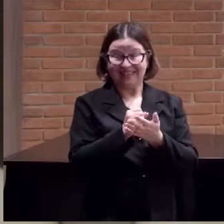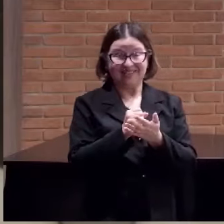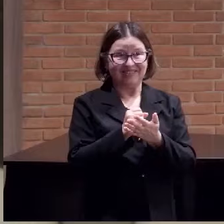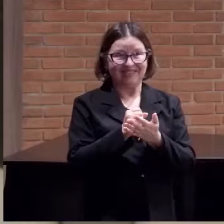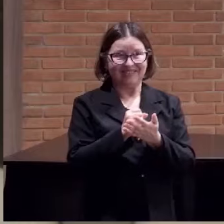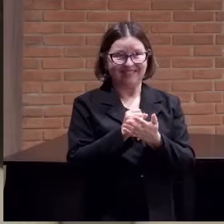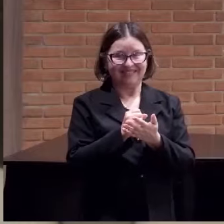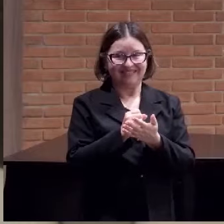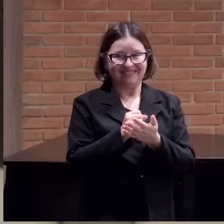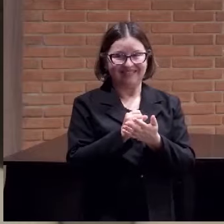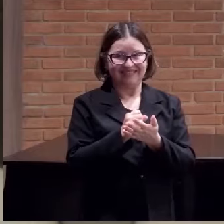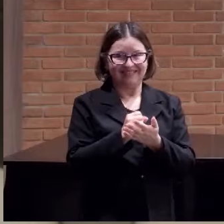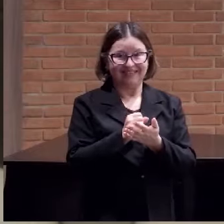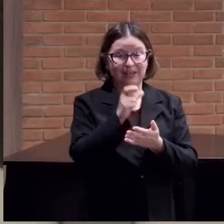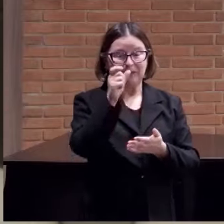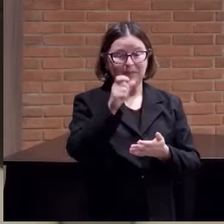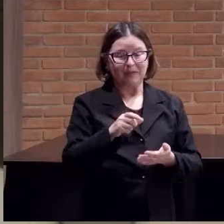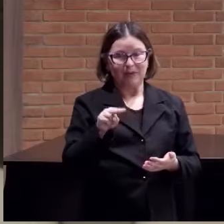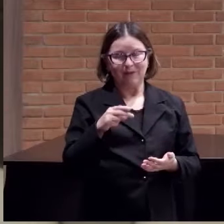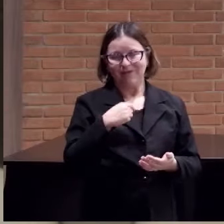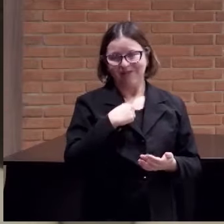como eu.